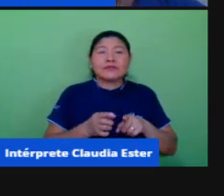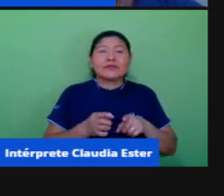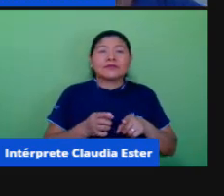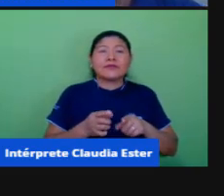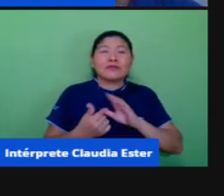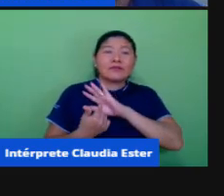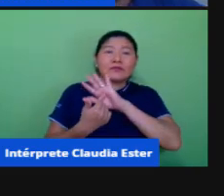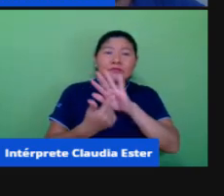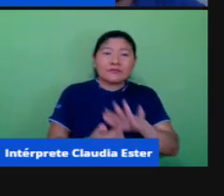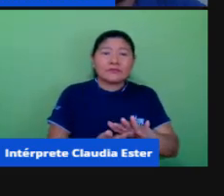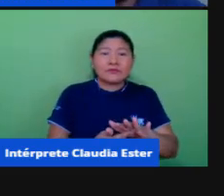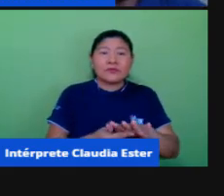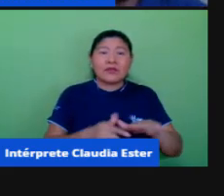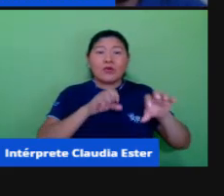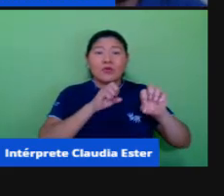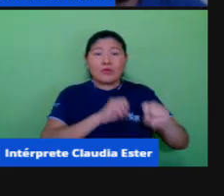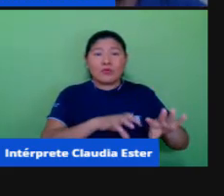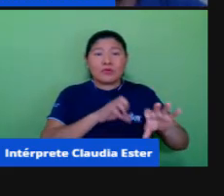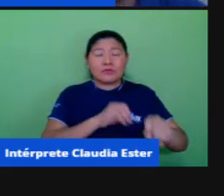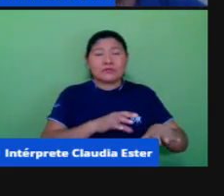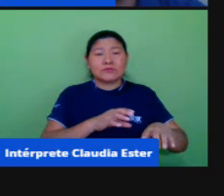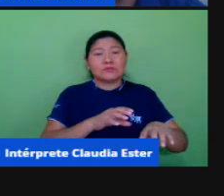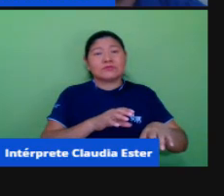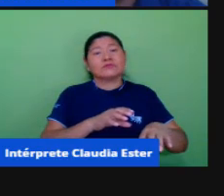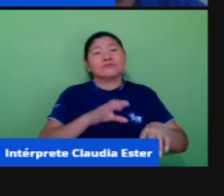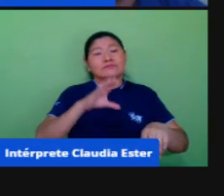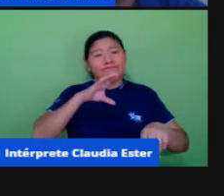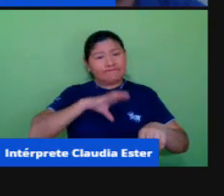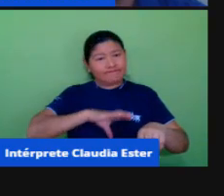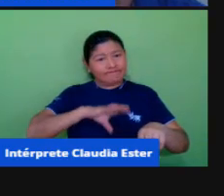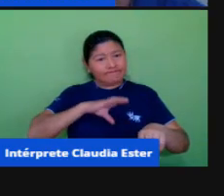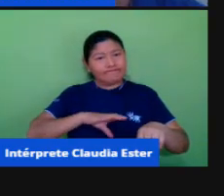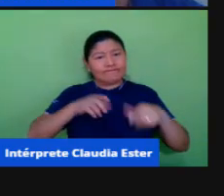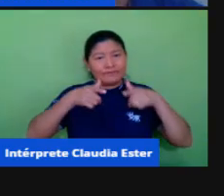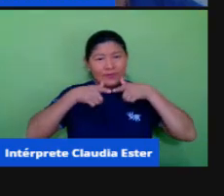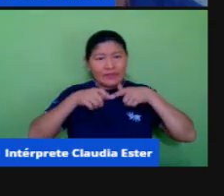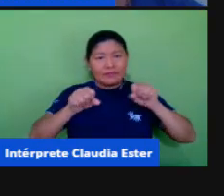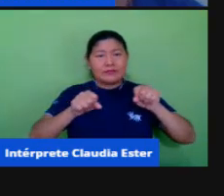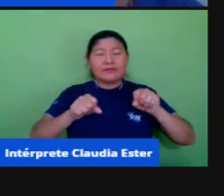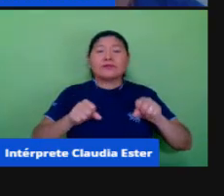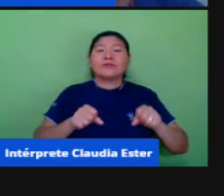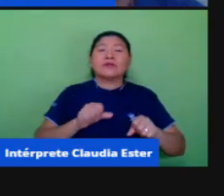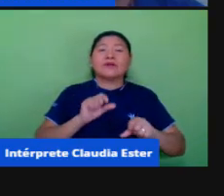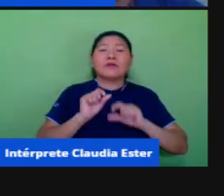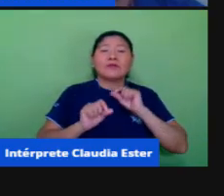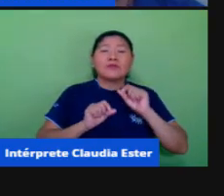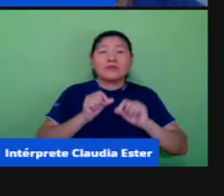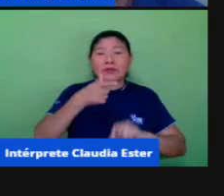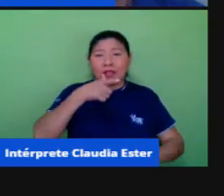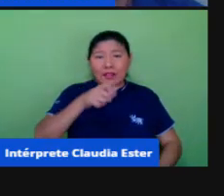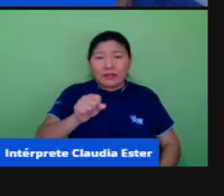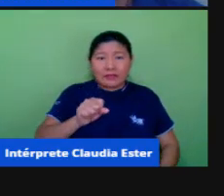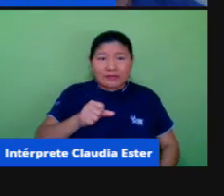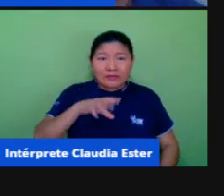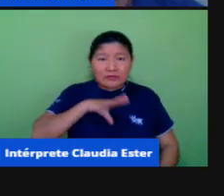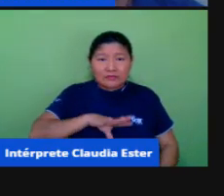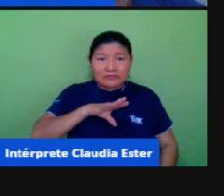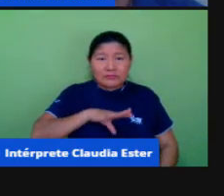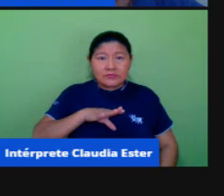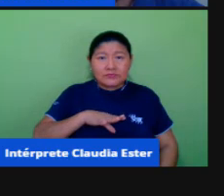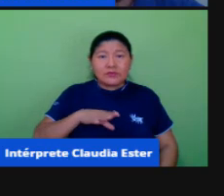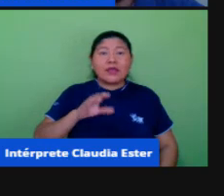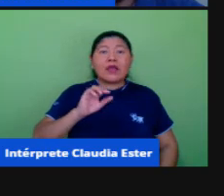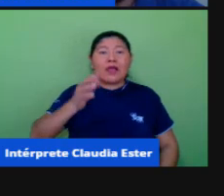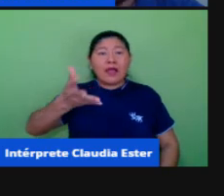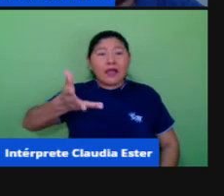finalizando, ensino de língua portuguesa por meio da aprendizagem ativa. Veja, você tem aqui, por exemplo, campo de atuação, campo das práticas de